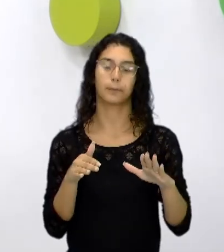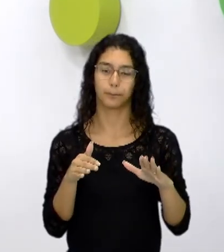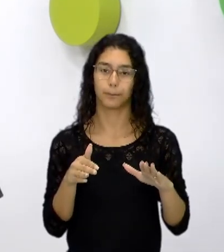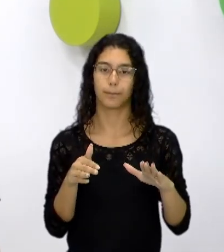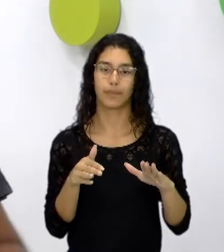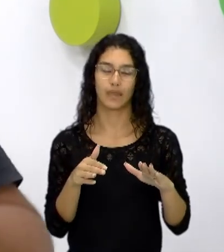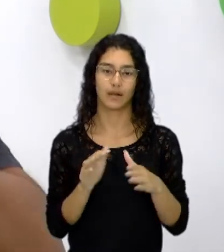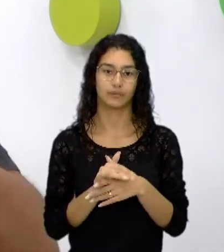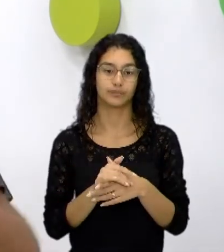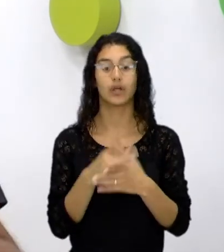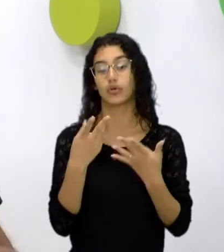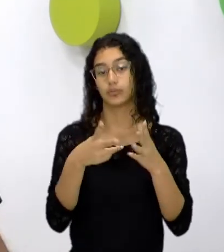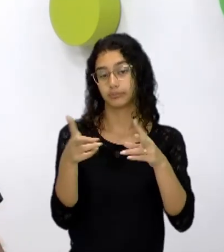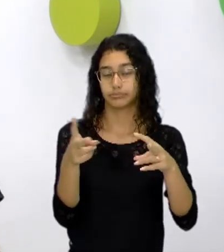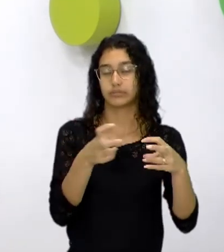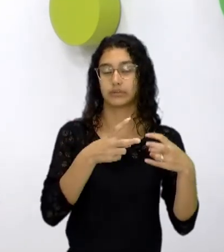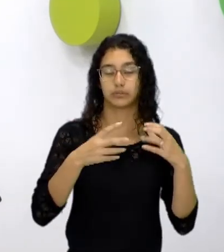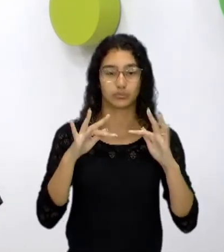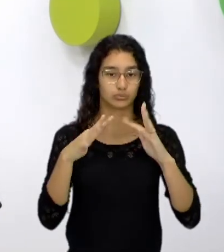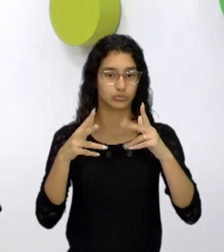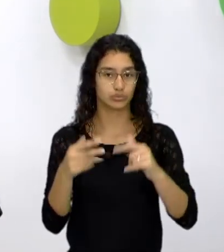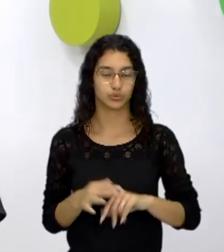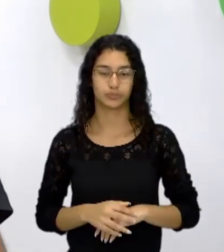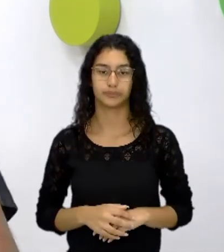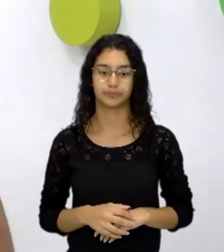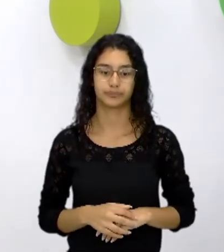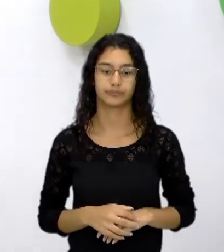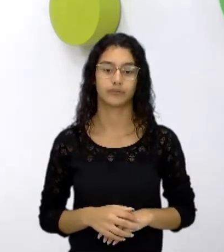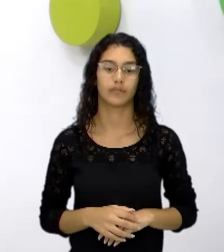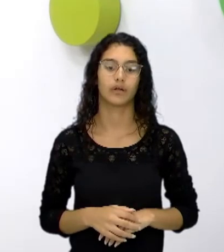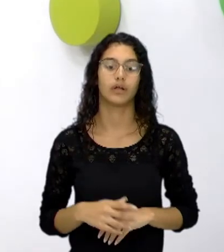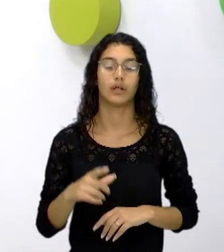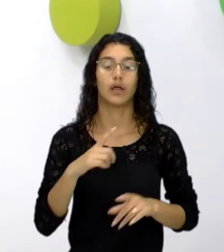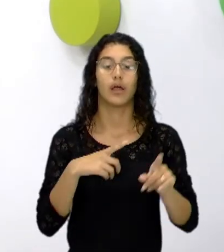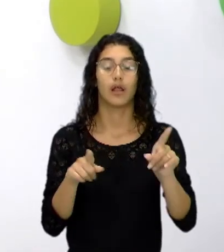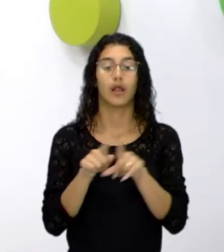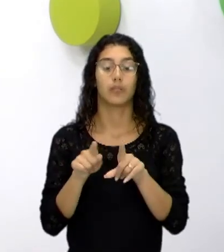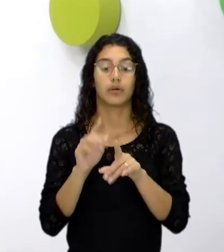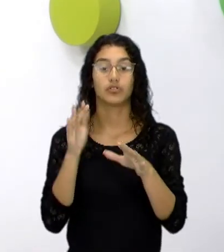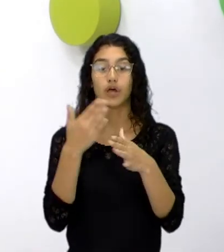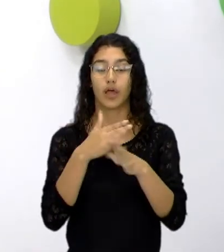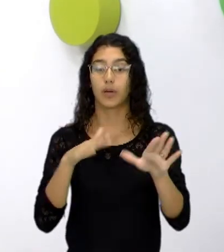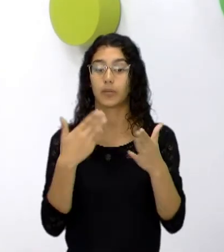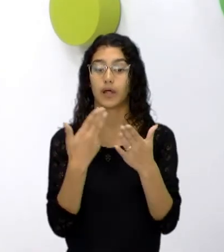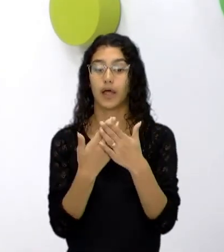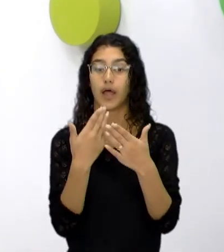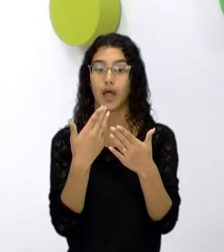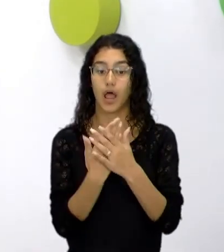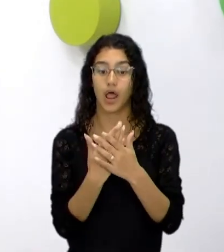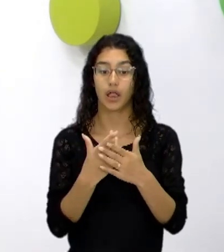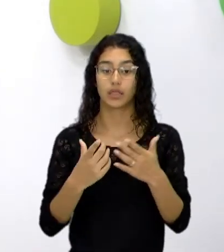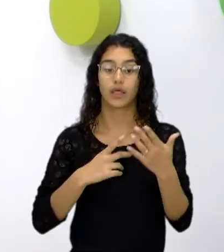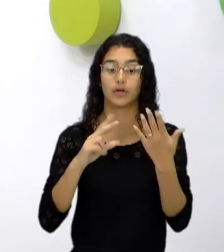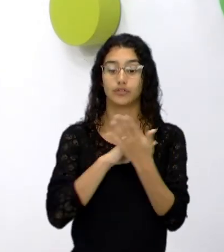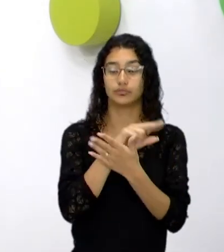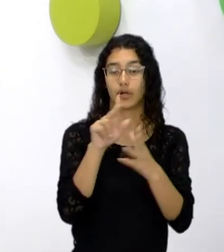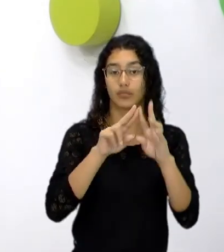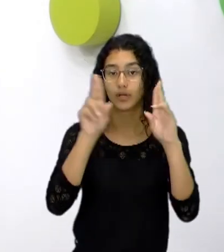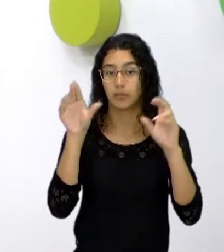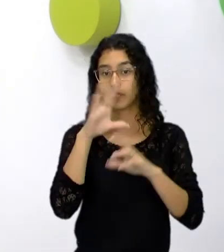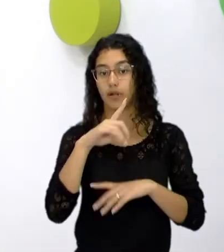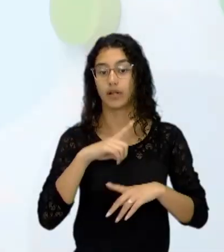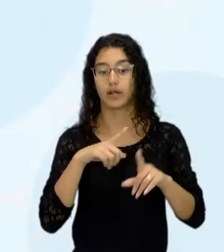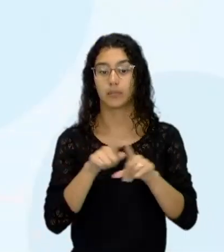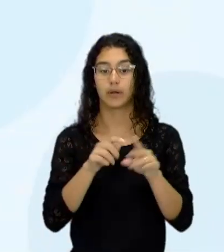sua análise sobre tudo, né? Falando ainda, já que já terminando a nossa aula, né, já que a aula tem muito assunto, a gente vai falar um pouquinho